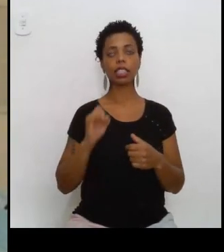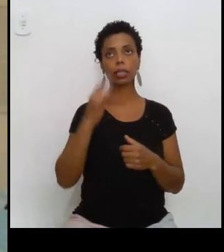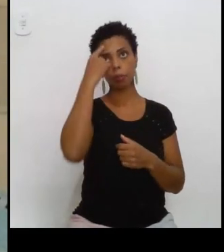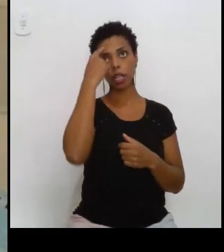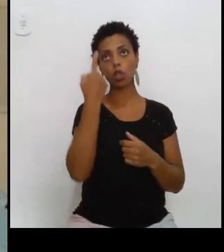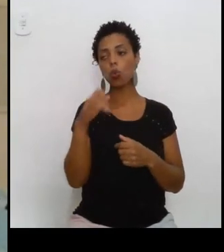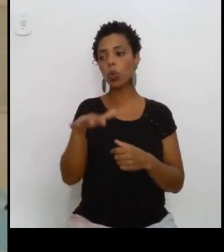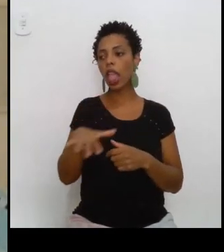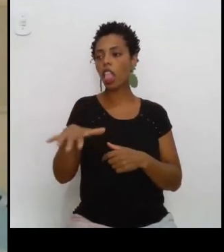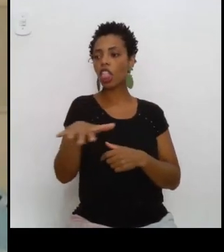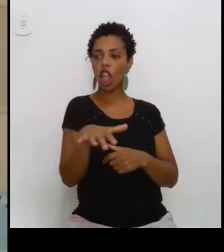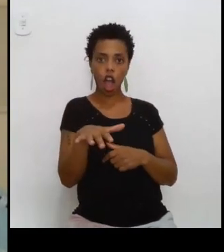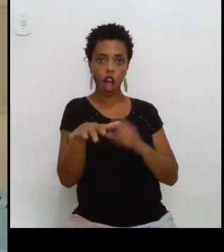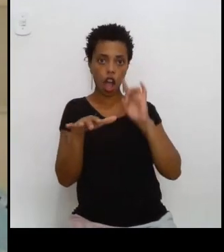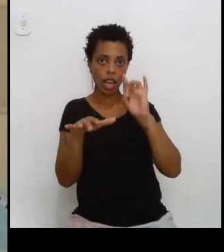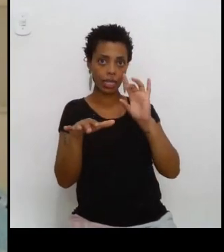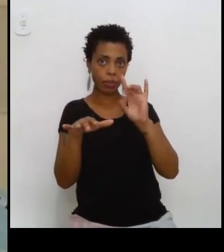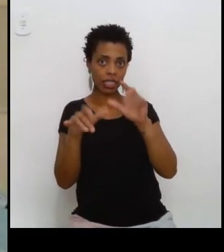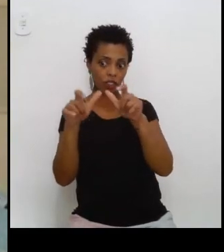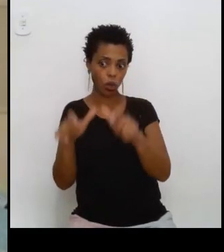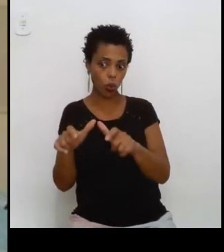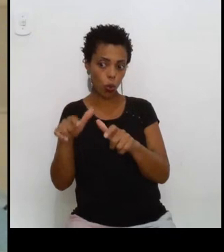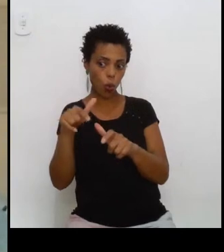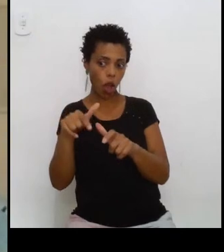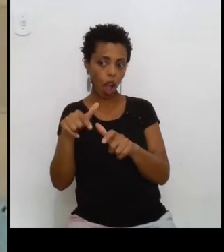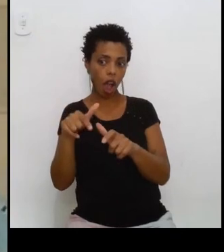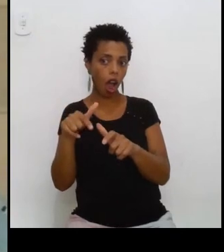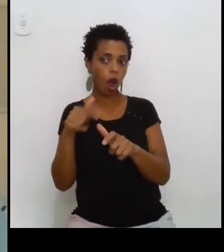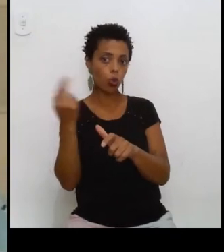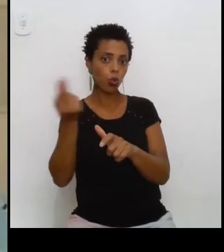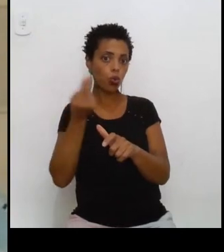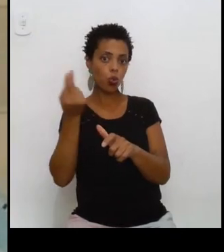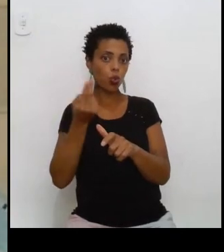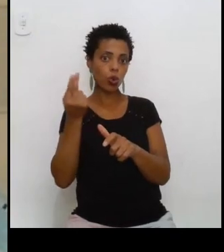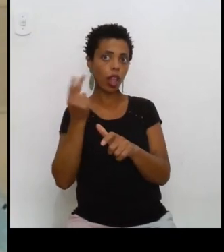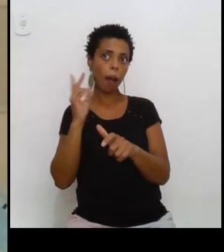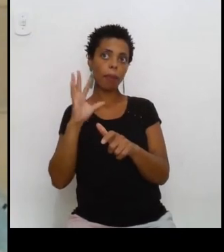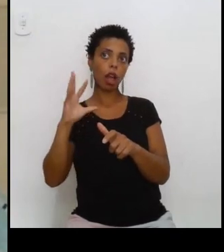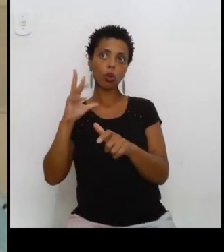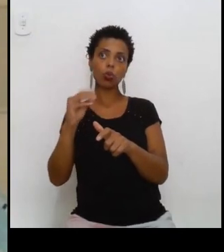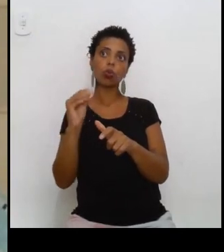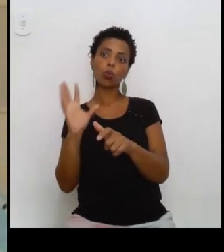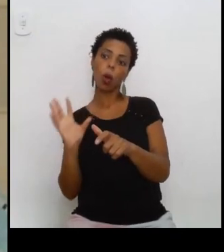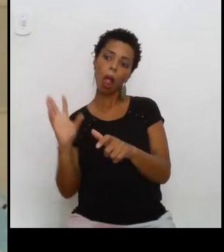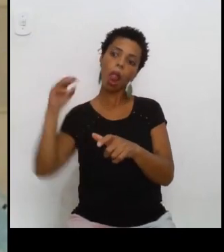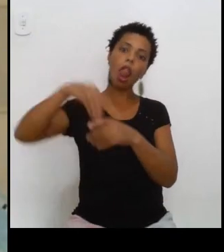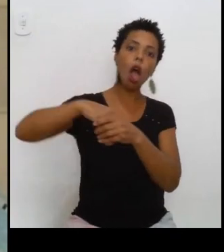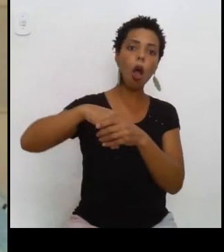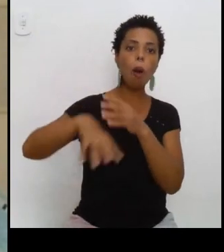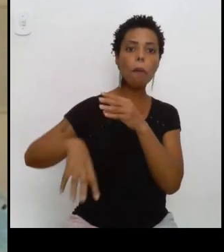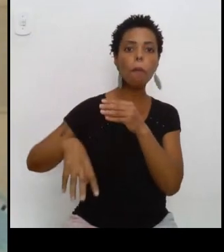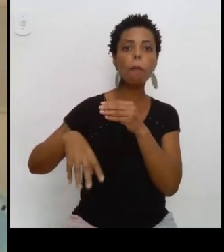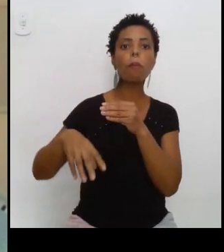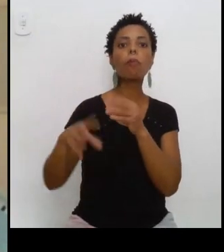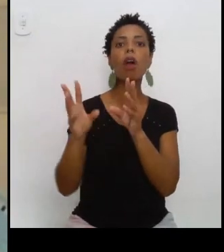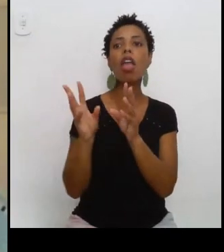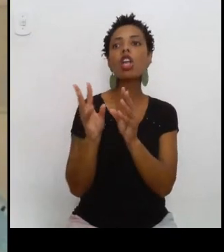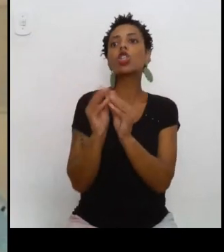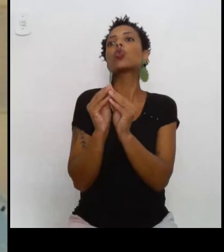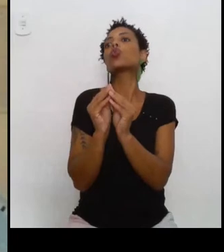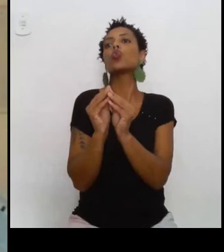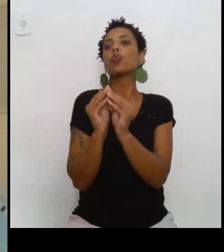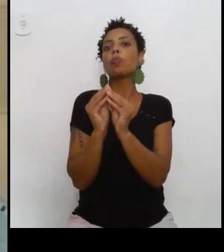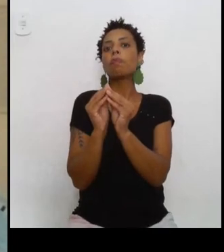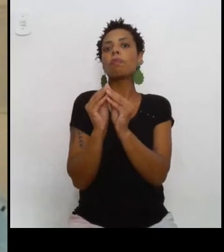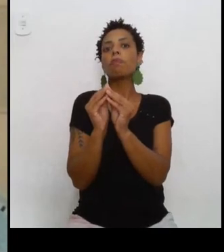específico ele não é suficiente para abarcar nem sintetizar o nem resumir